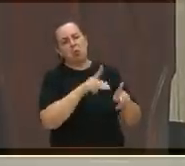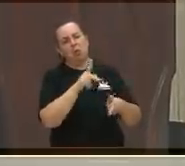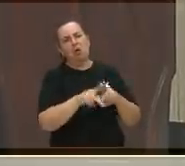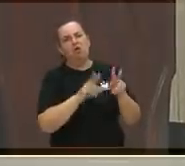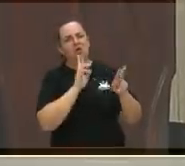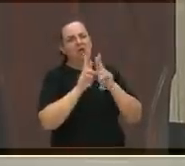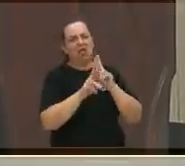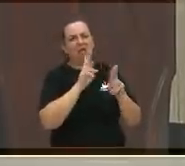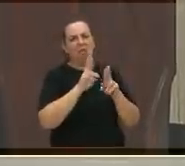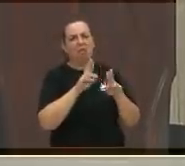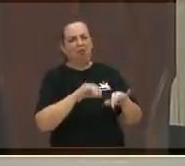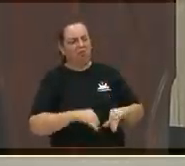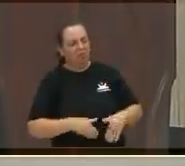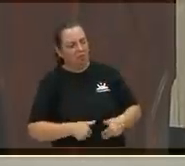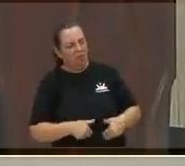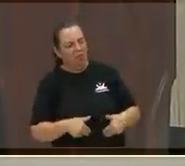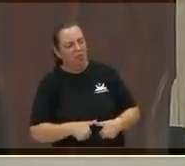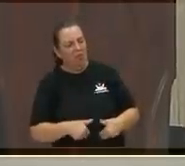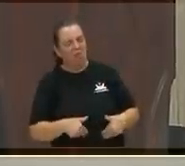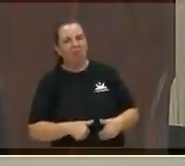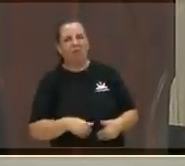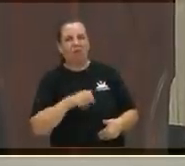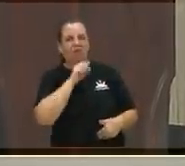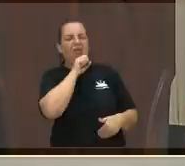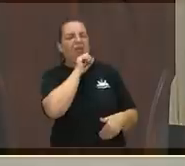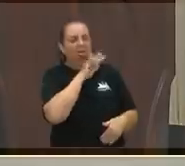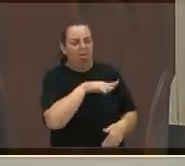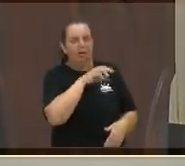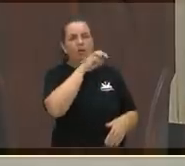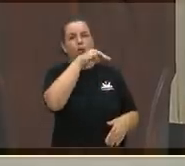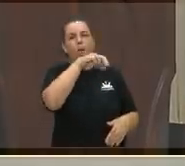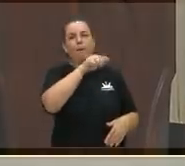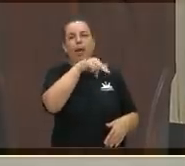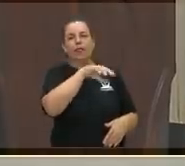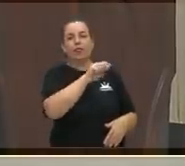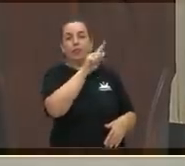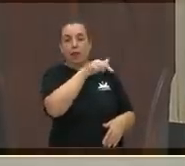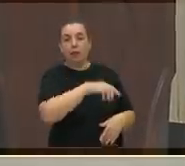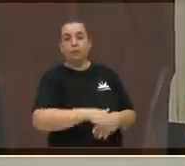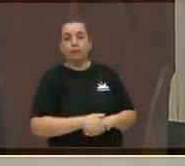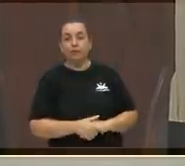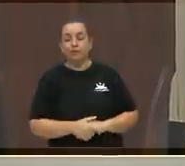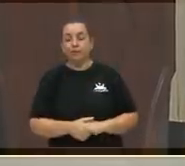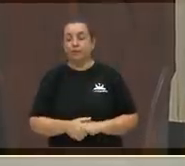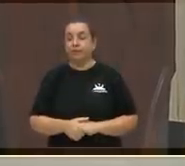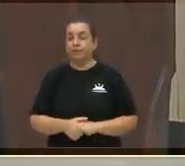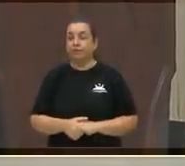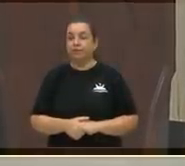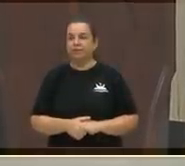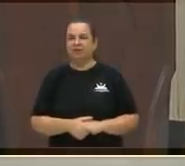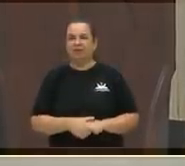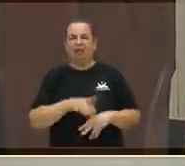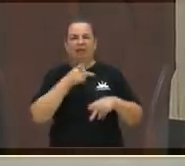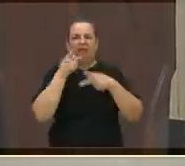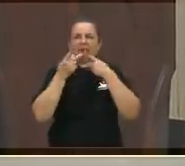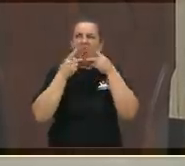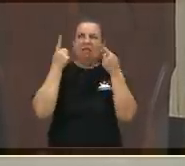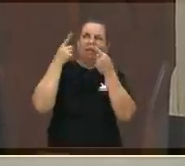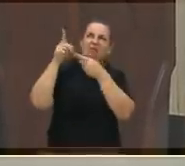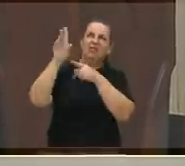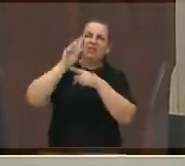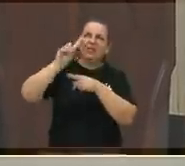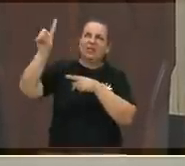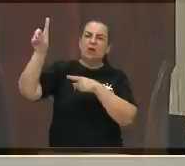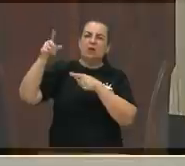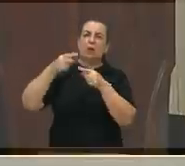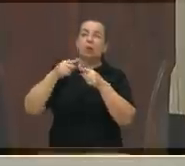reclamou que passava fome e que tinha nojo do maná o guri contra deus questionando